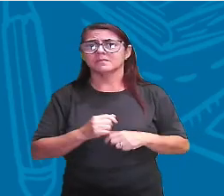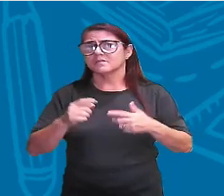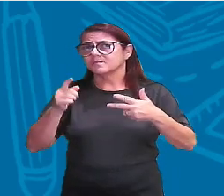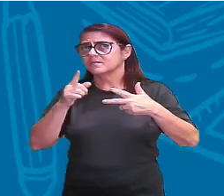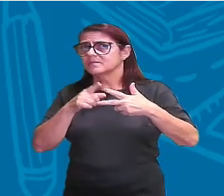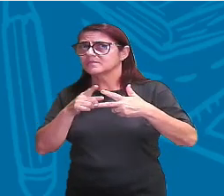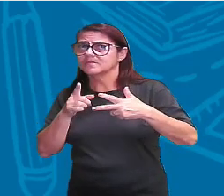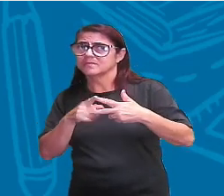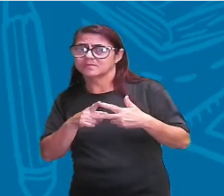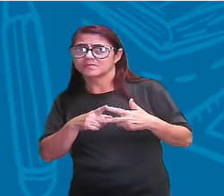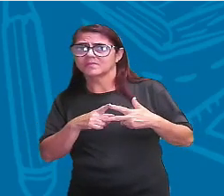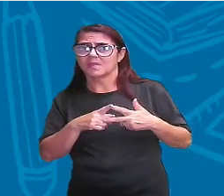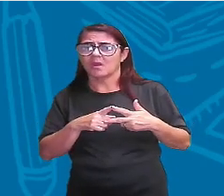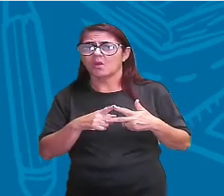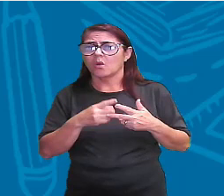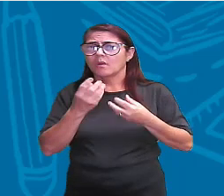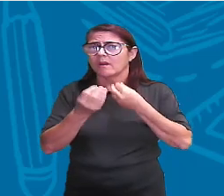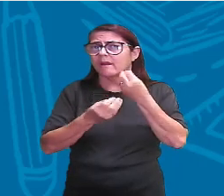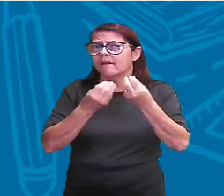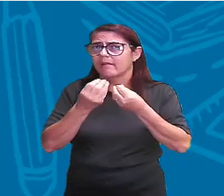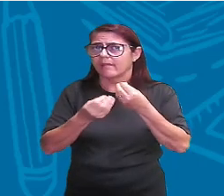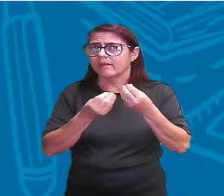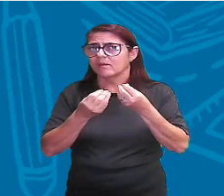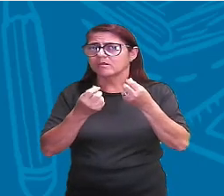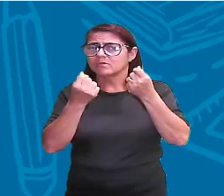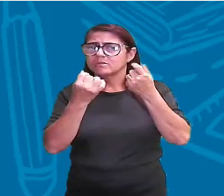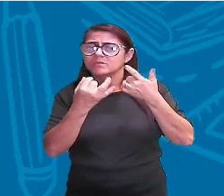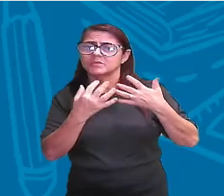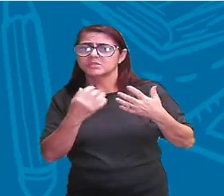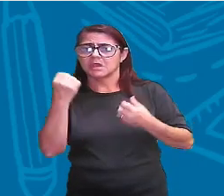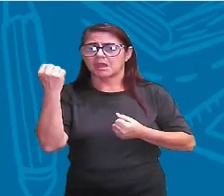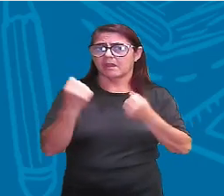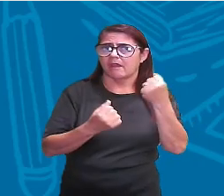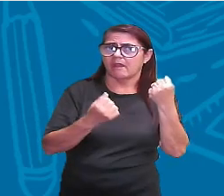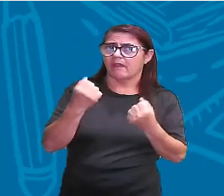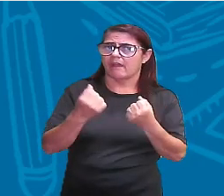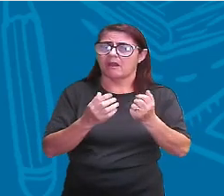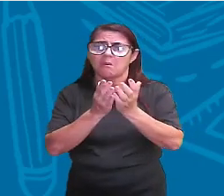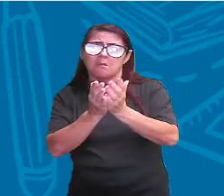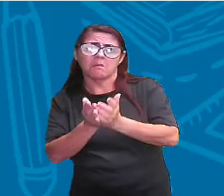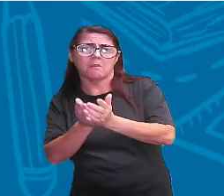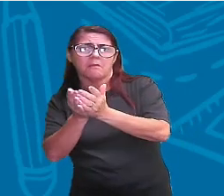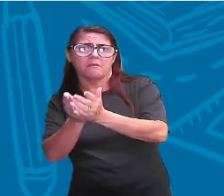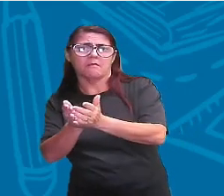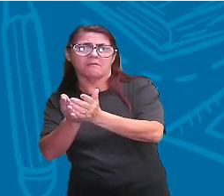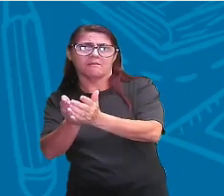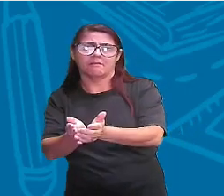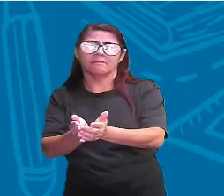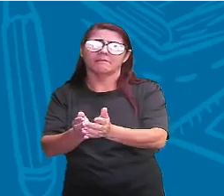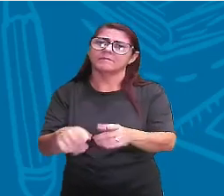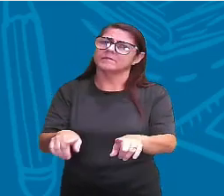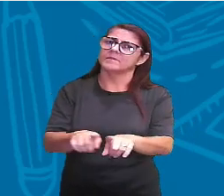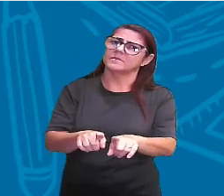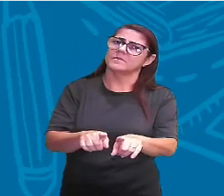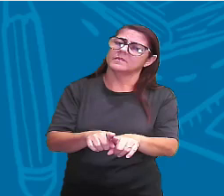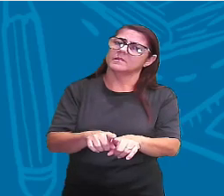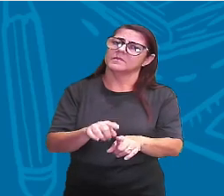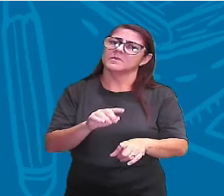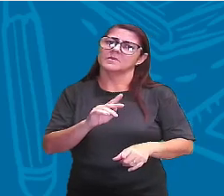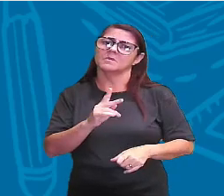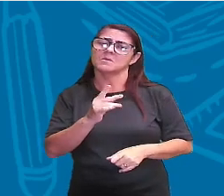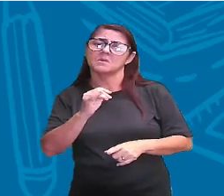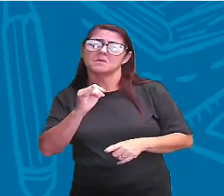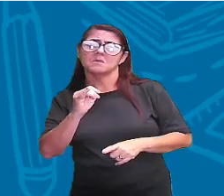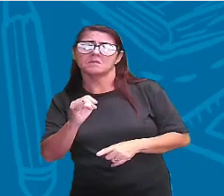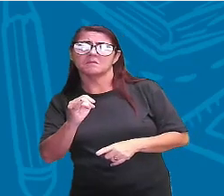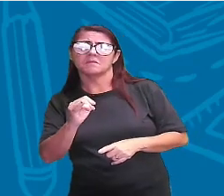ponto, quando queremos personalizar um objeto, como um carro ou um barco, tá? Podemos utilizar também he. Se no teu carro